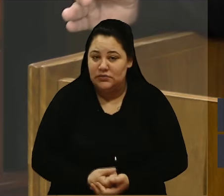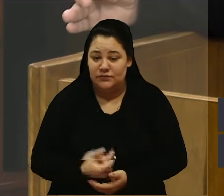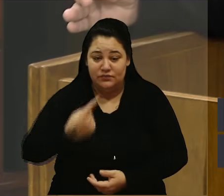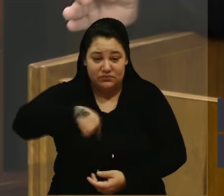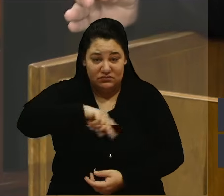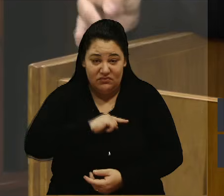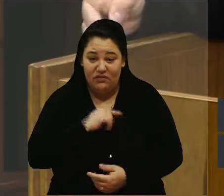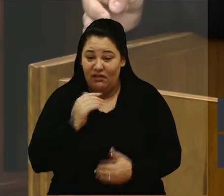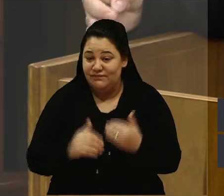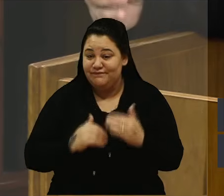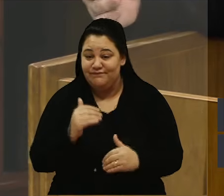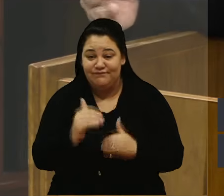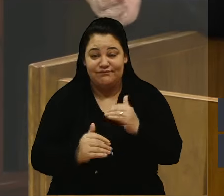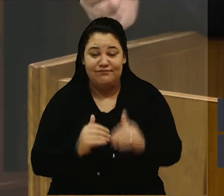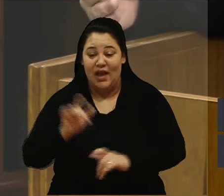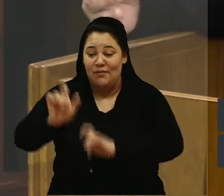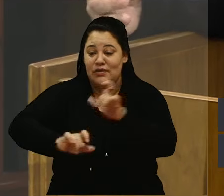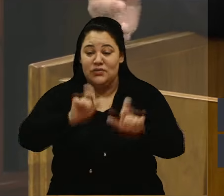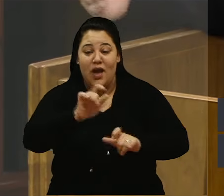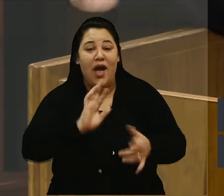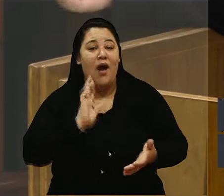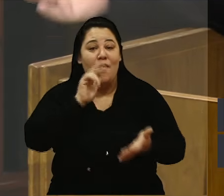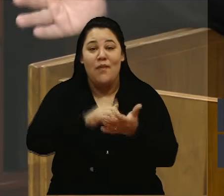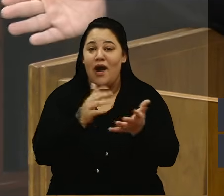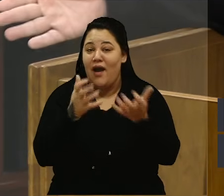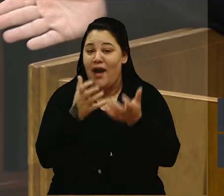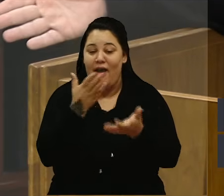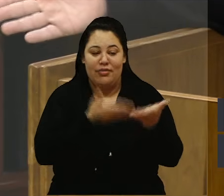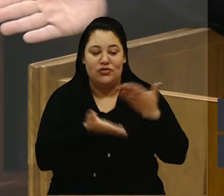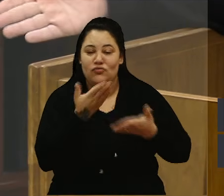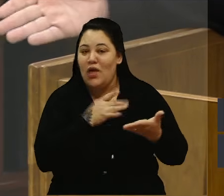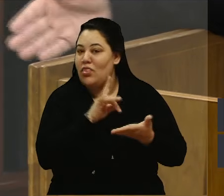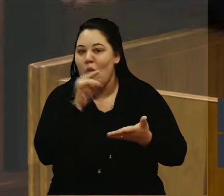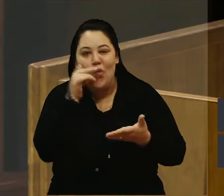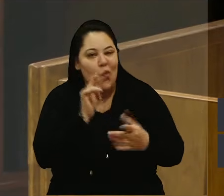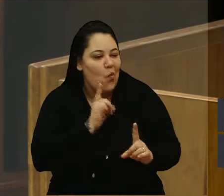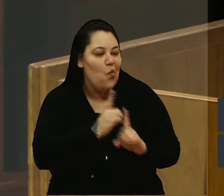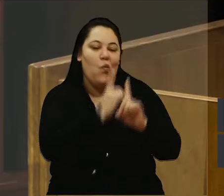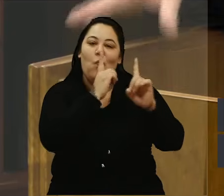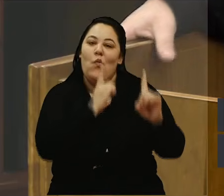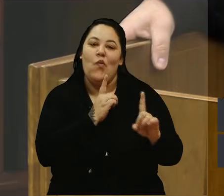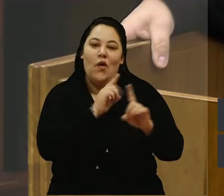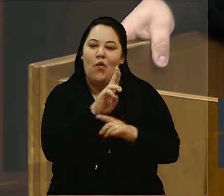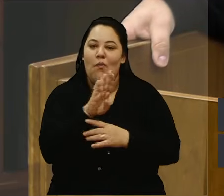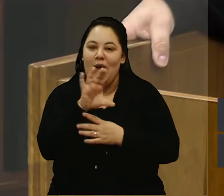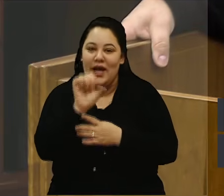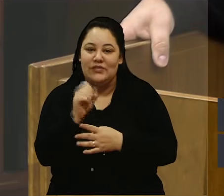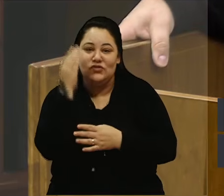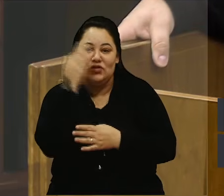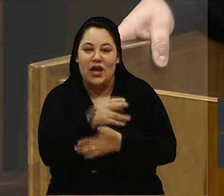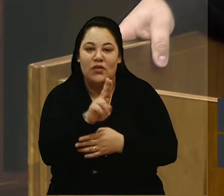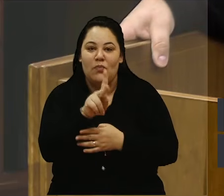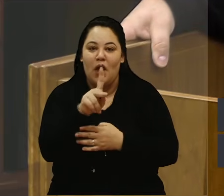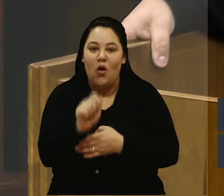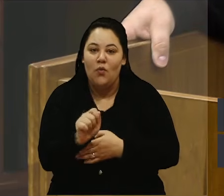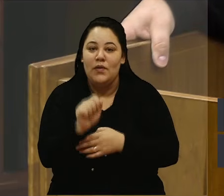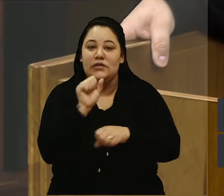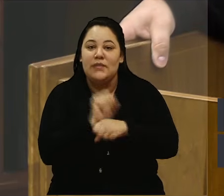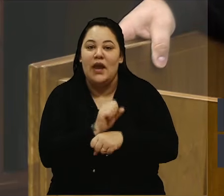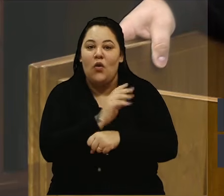num processo que as pessoas estão realmente querendo atendimento, não encontram nas UBSs, vão para as UPAs, ali ficam 4, 5